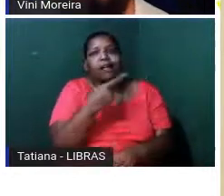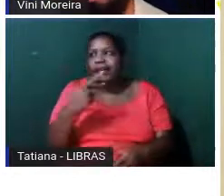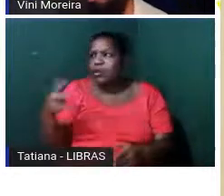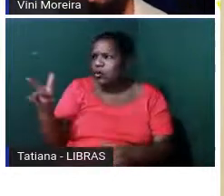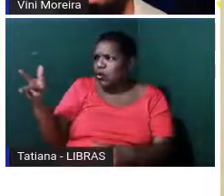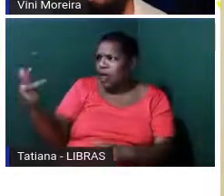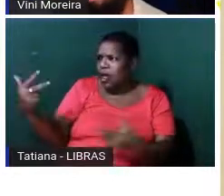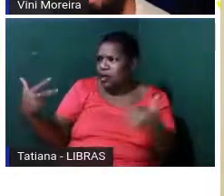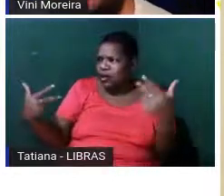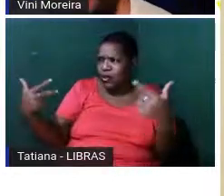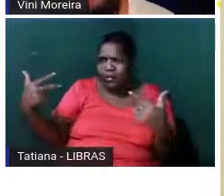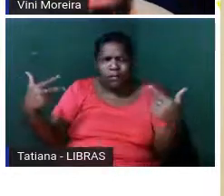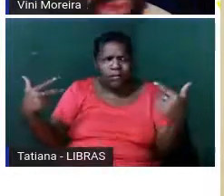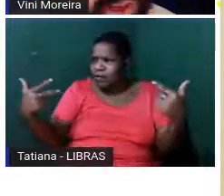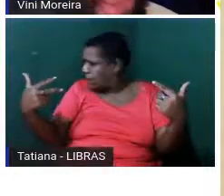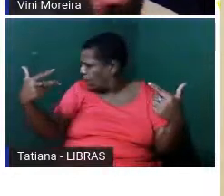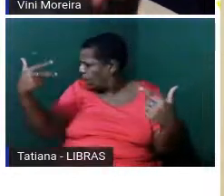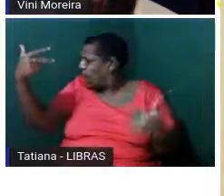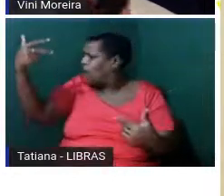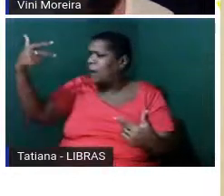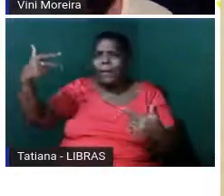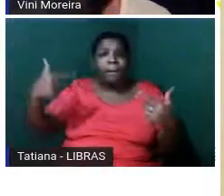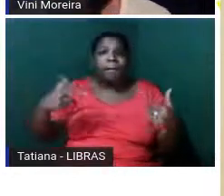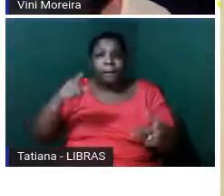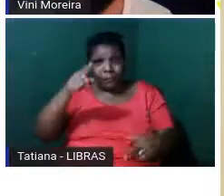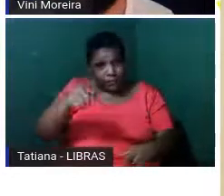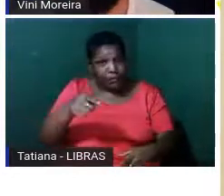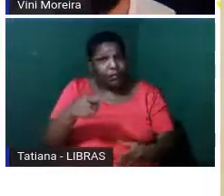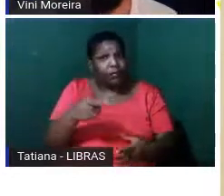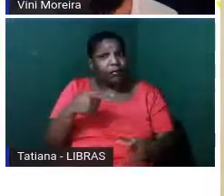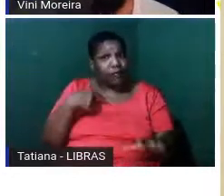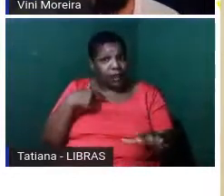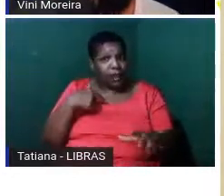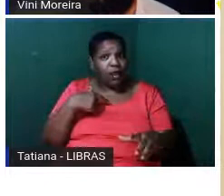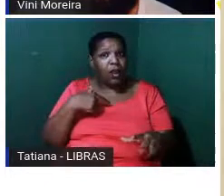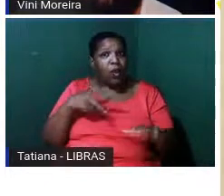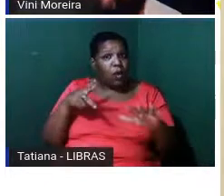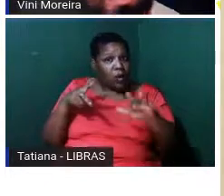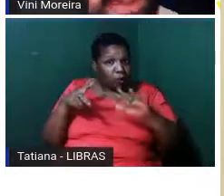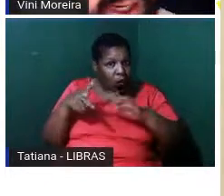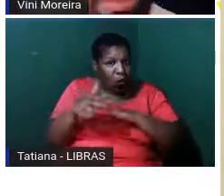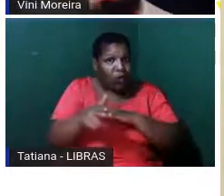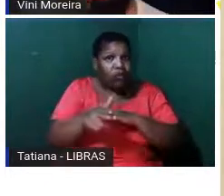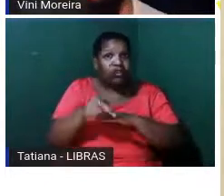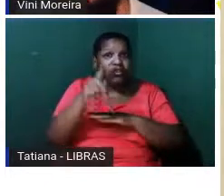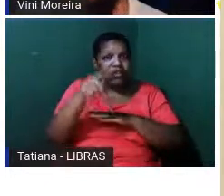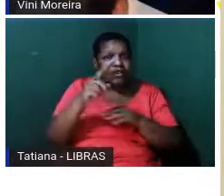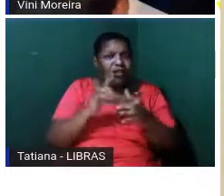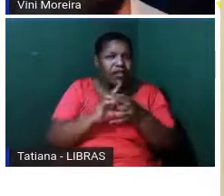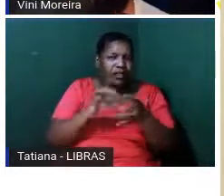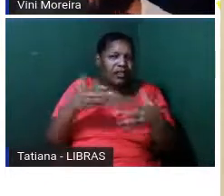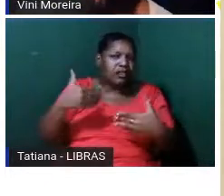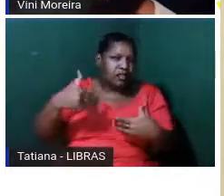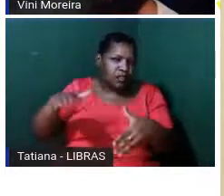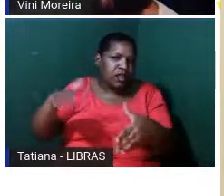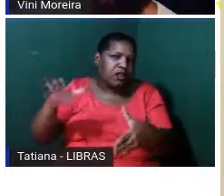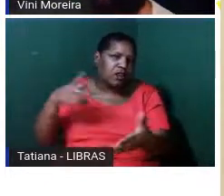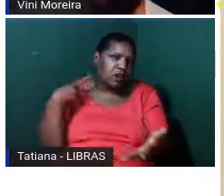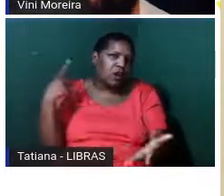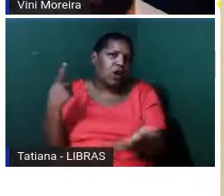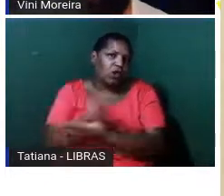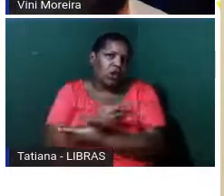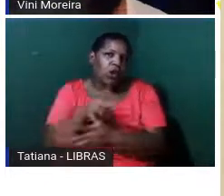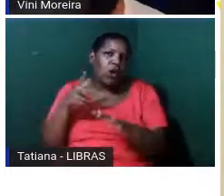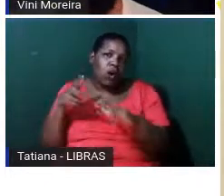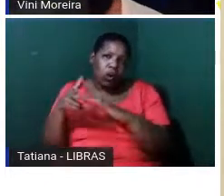trocaram a câmera de novo aí ele vira isso o corte que você ainda deixa o que era para ser